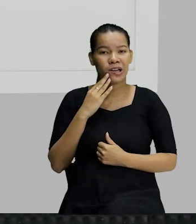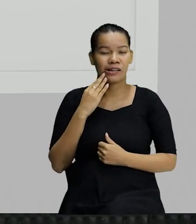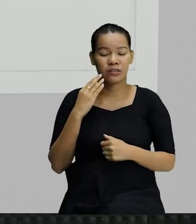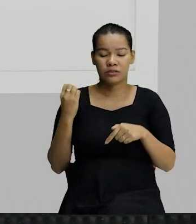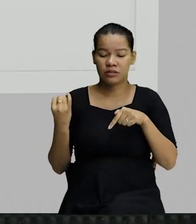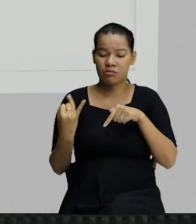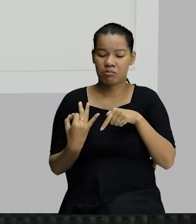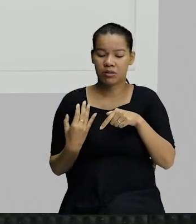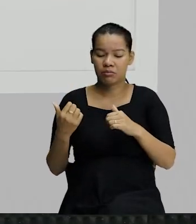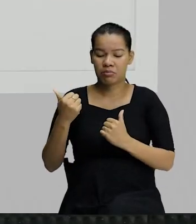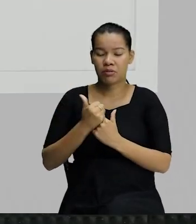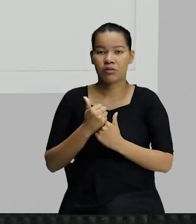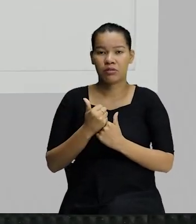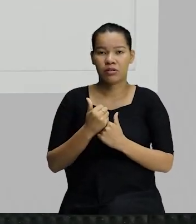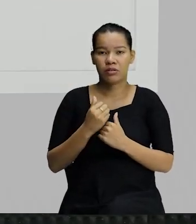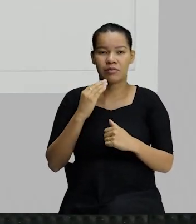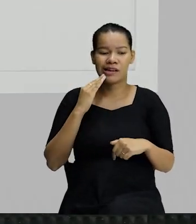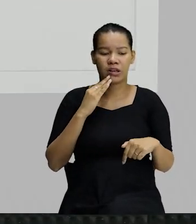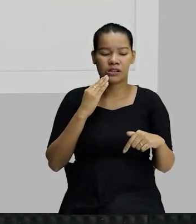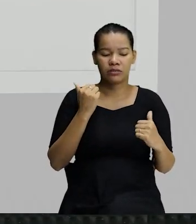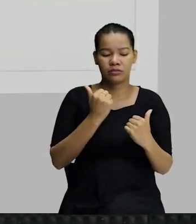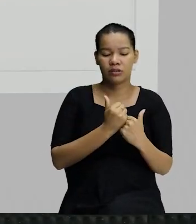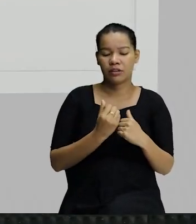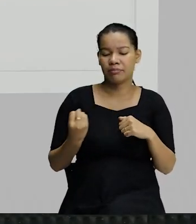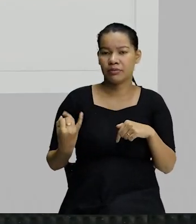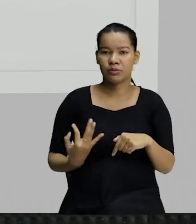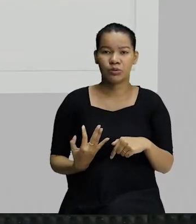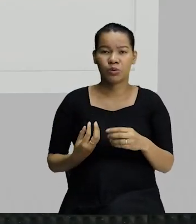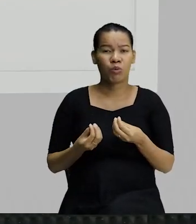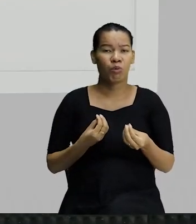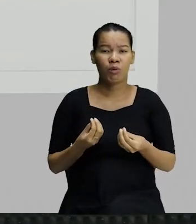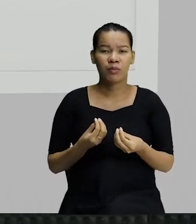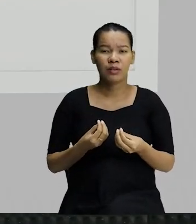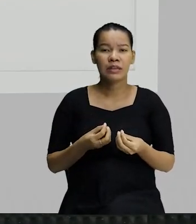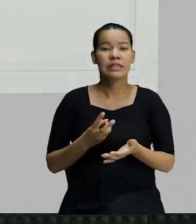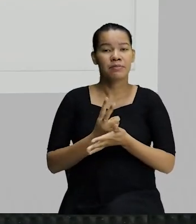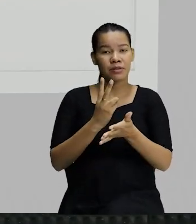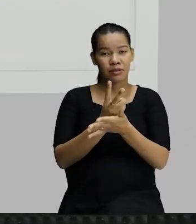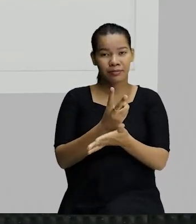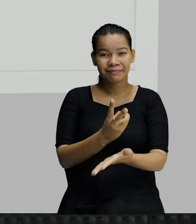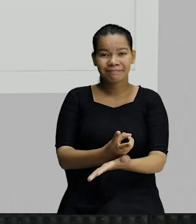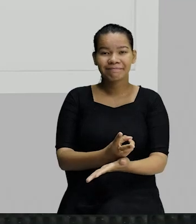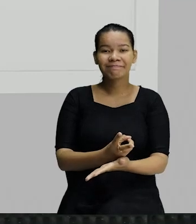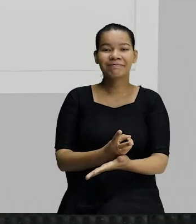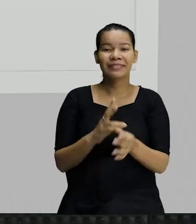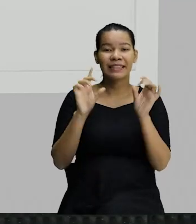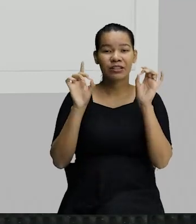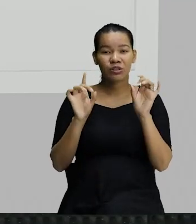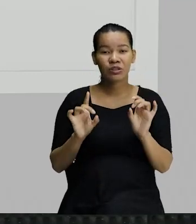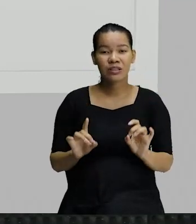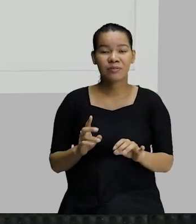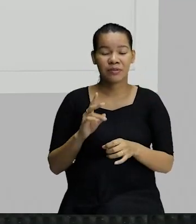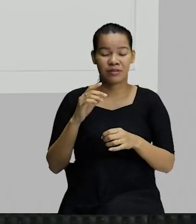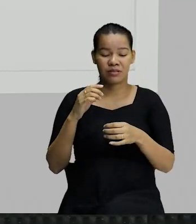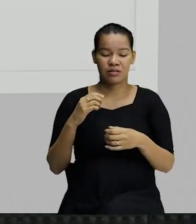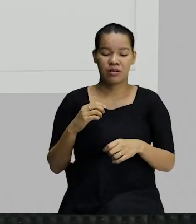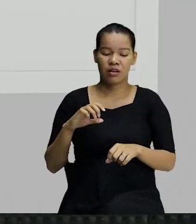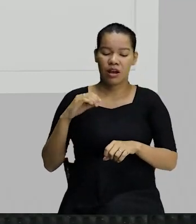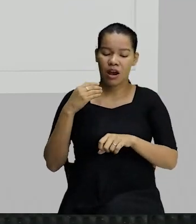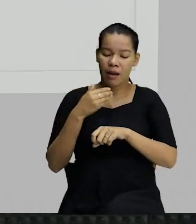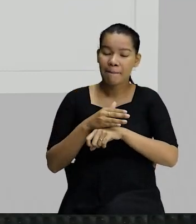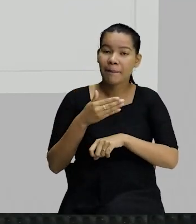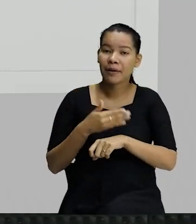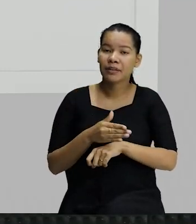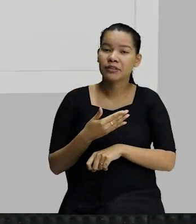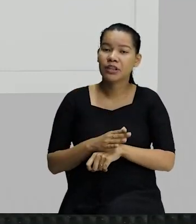virtude? Principalmente a partir da prática. Eu preciso da teoria, eu preciso do conhecimento, claro, eu preciso